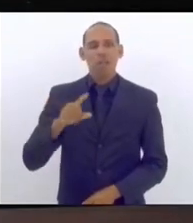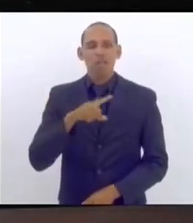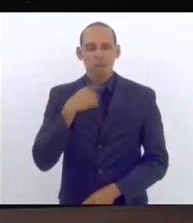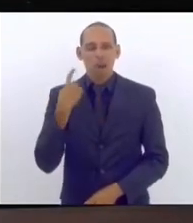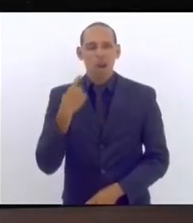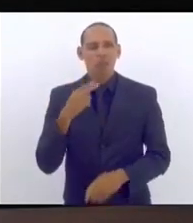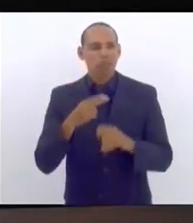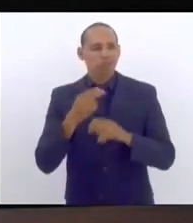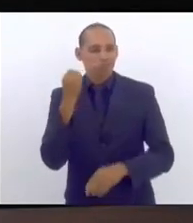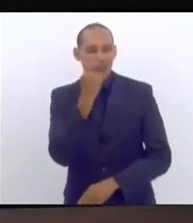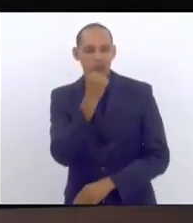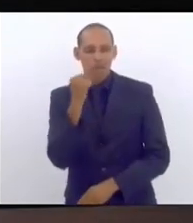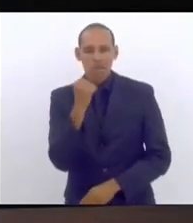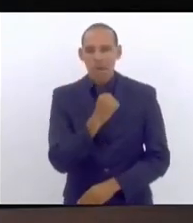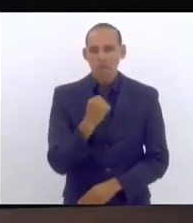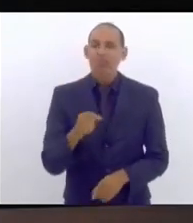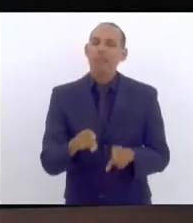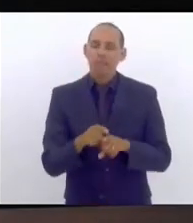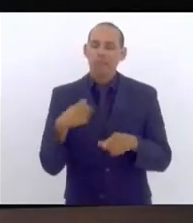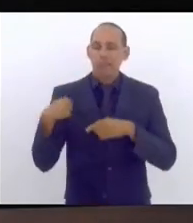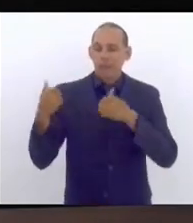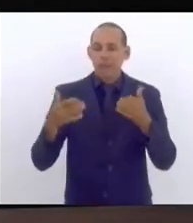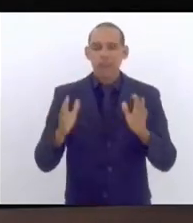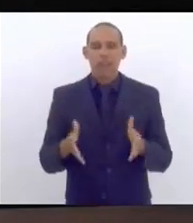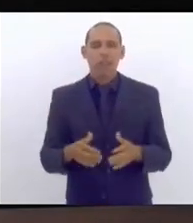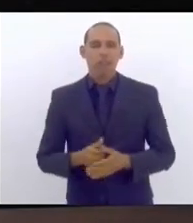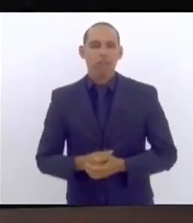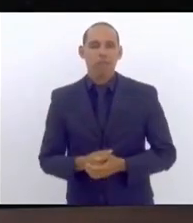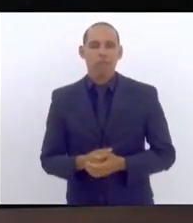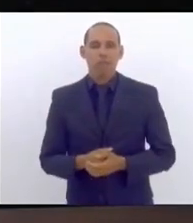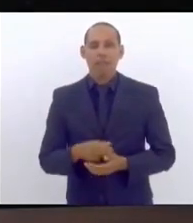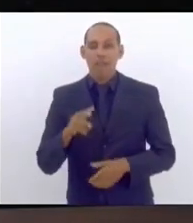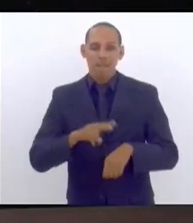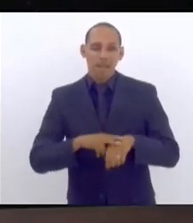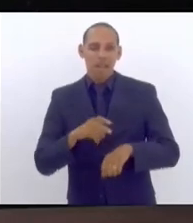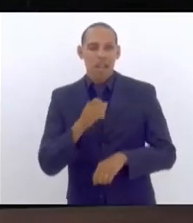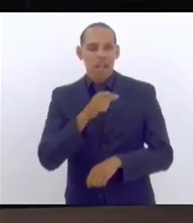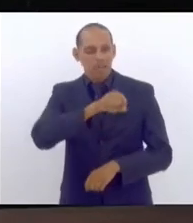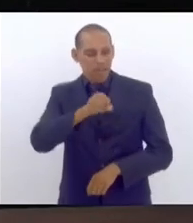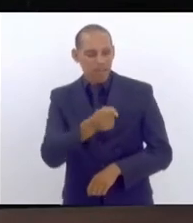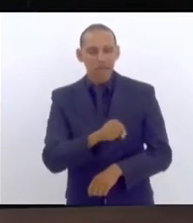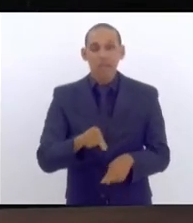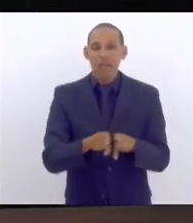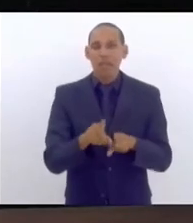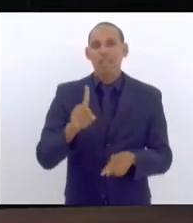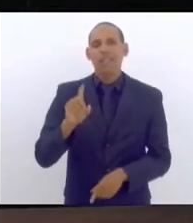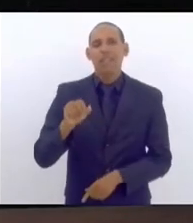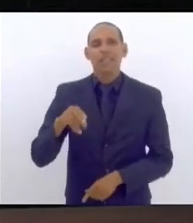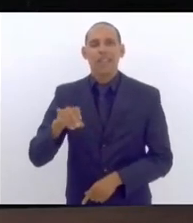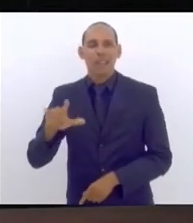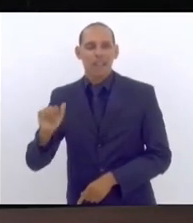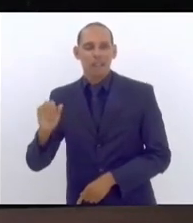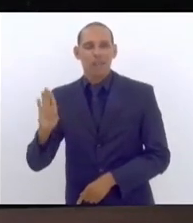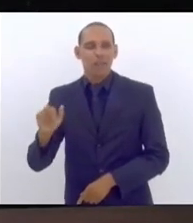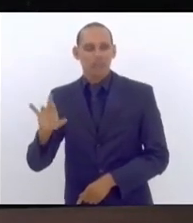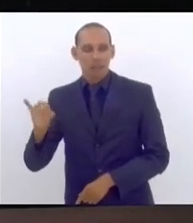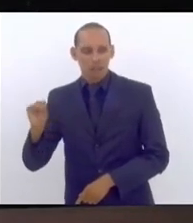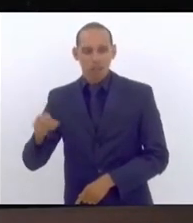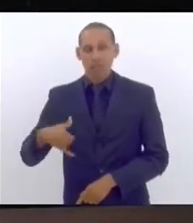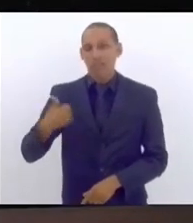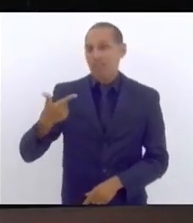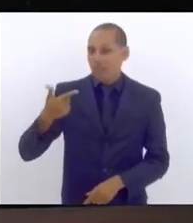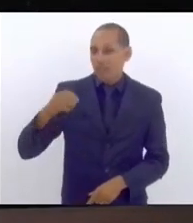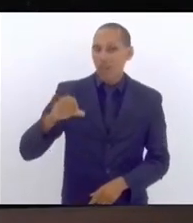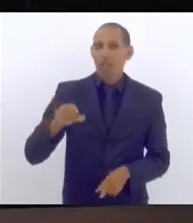morta a facadas, como também, já acabei de falar, com o corte de vidro, e também Daniele Barros Soares, de 29